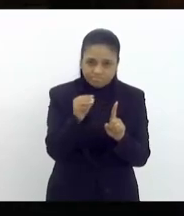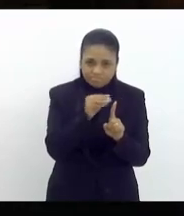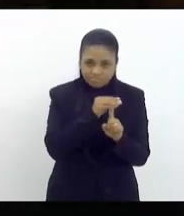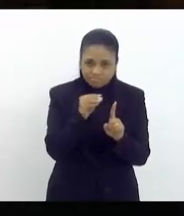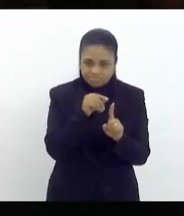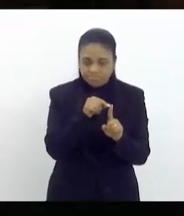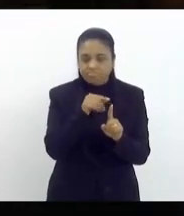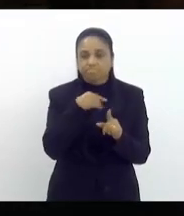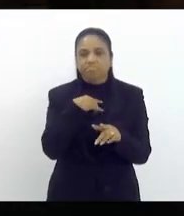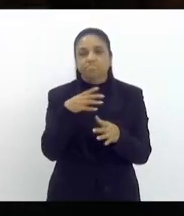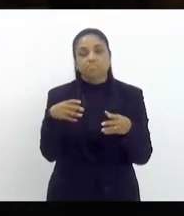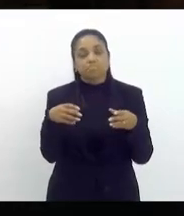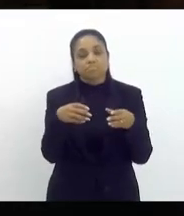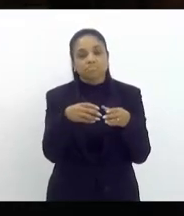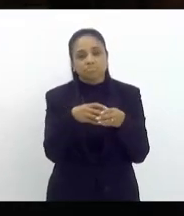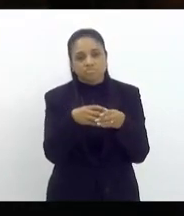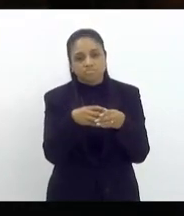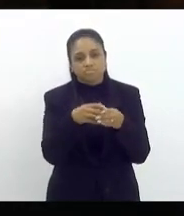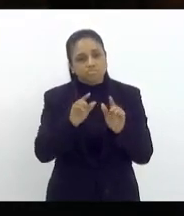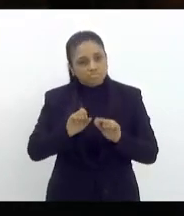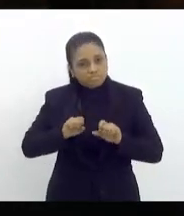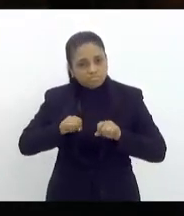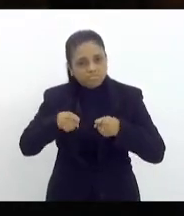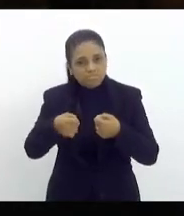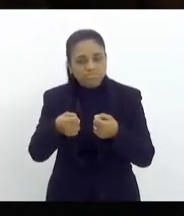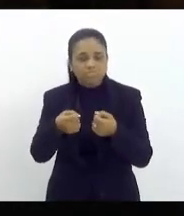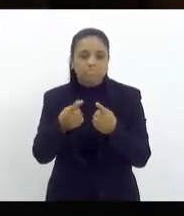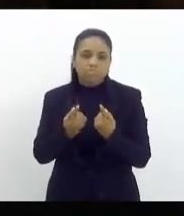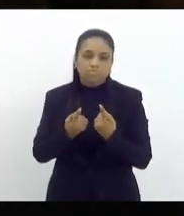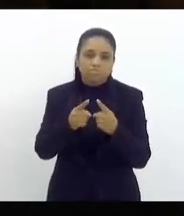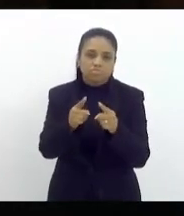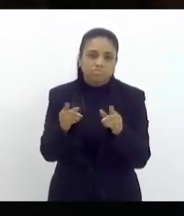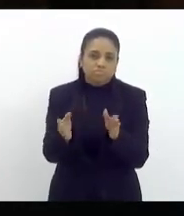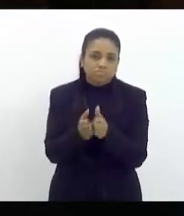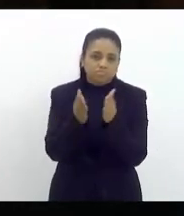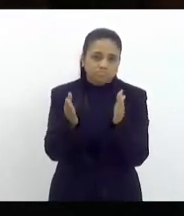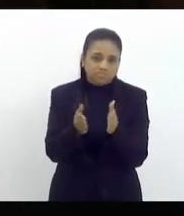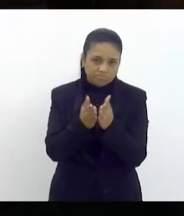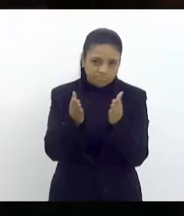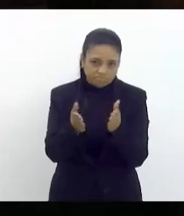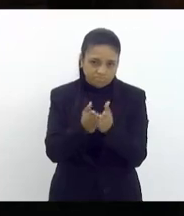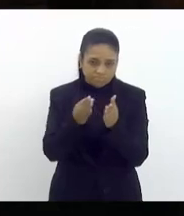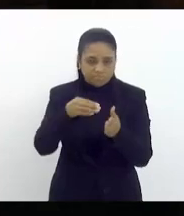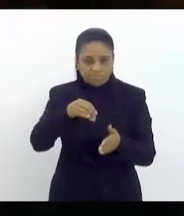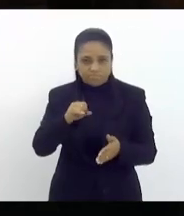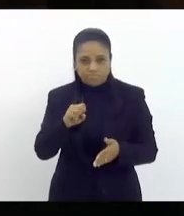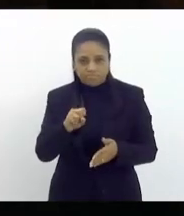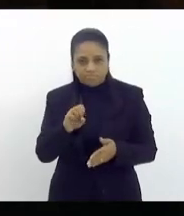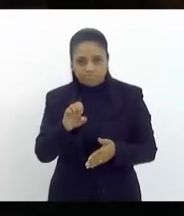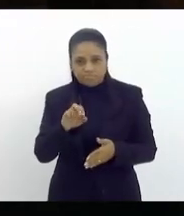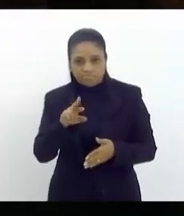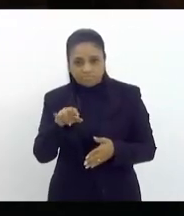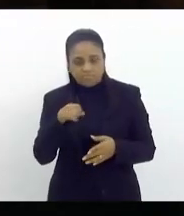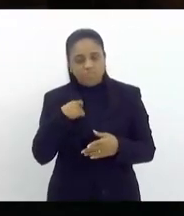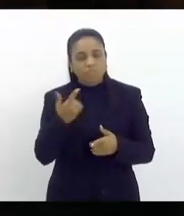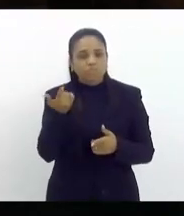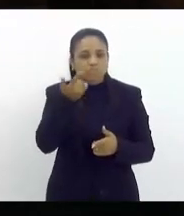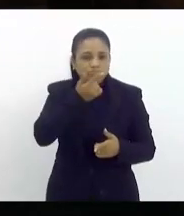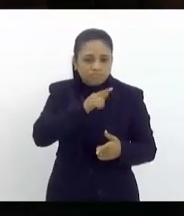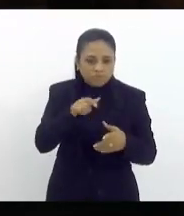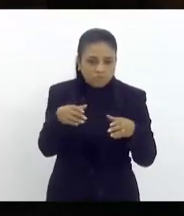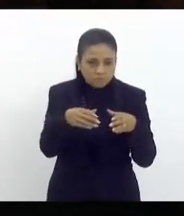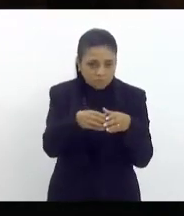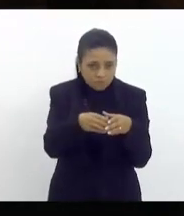uma comissão especial de enfrentamento à miséria e combate à pobreza eu fiz questão senhor presidente com esta comissão de ir